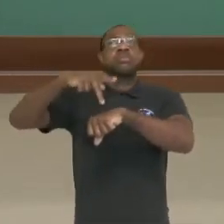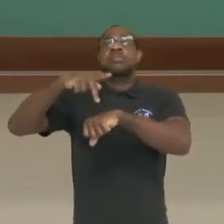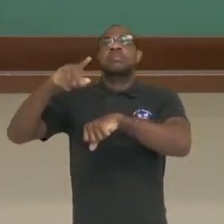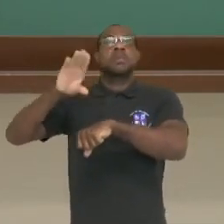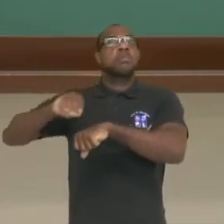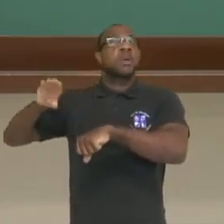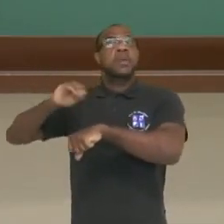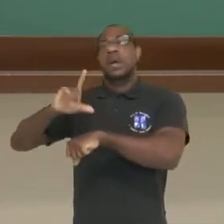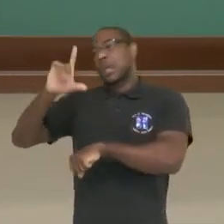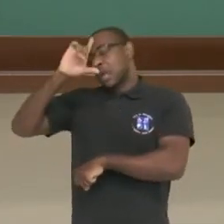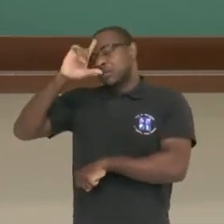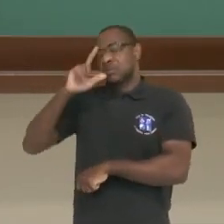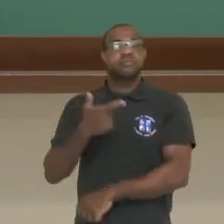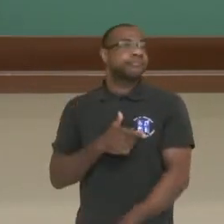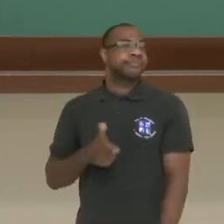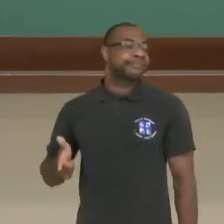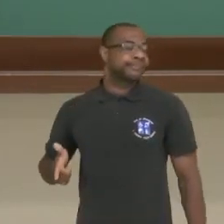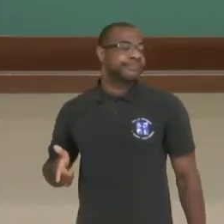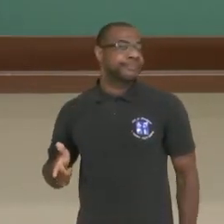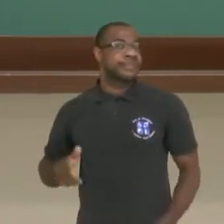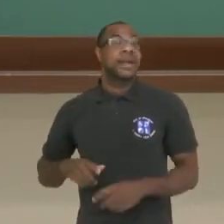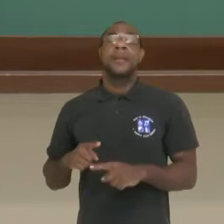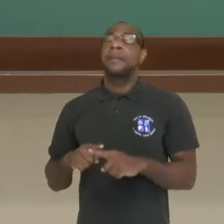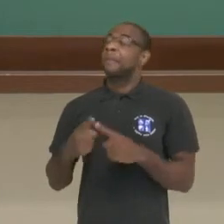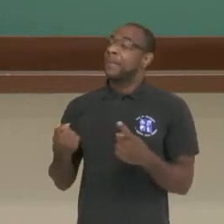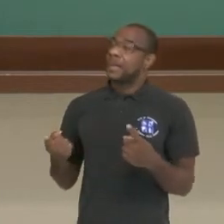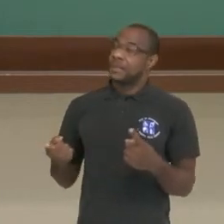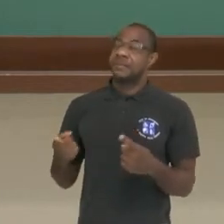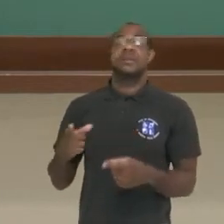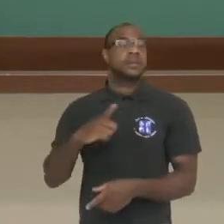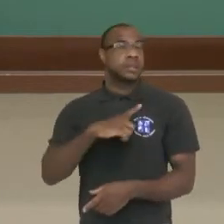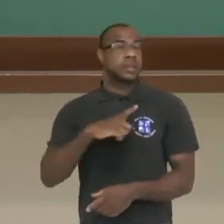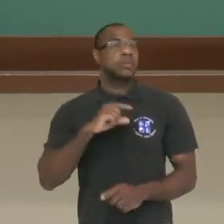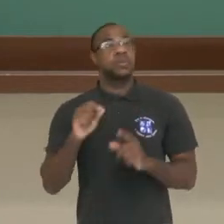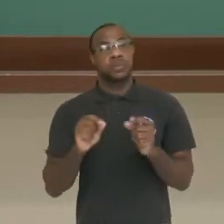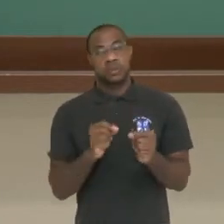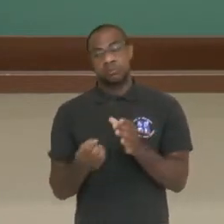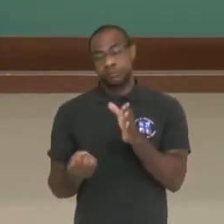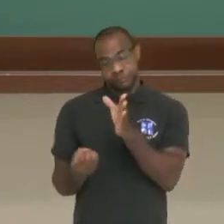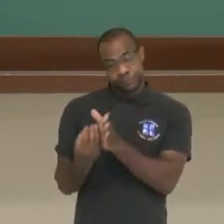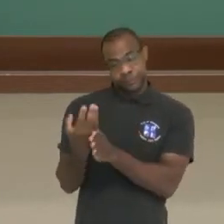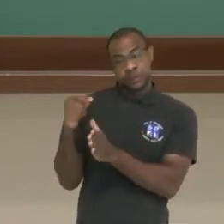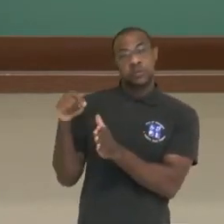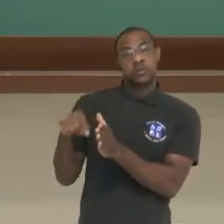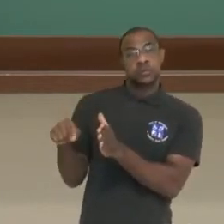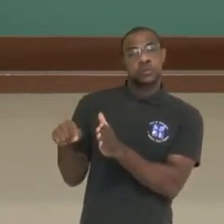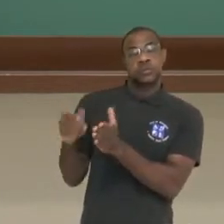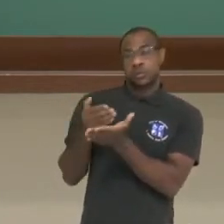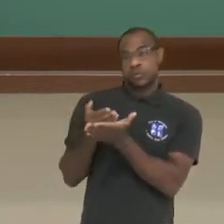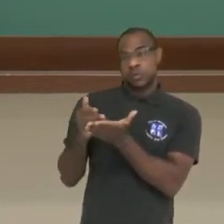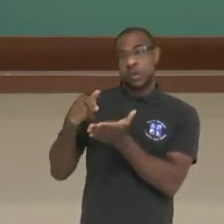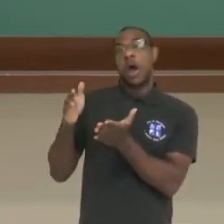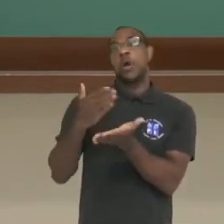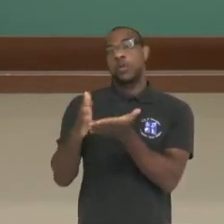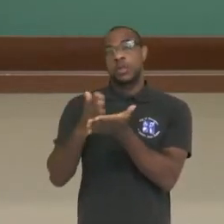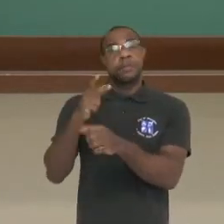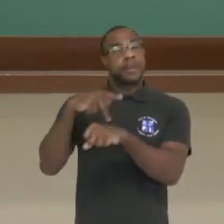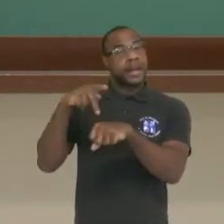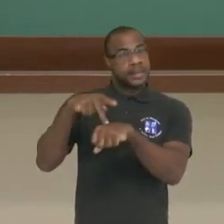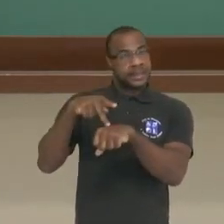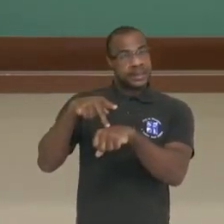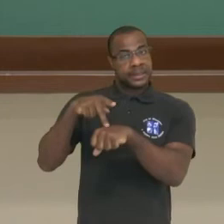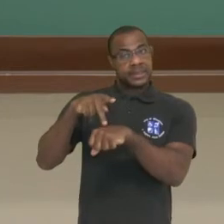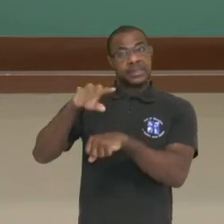fala o latim. Mas sim, temos a origem, ou mesmo alguns países do norte